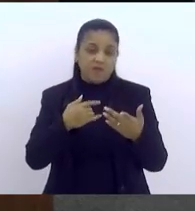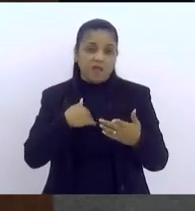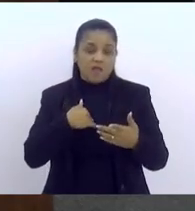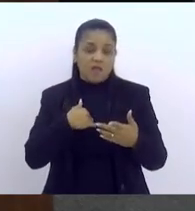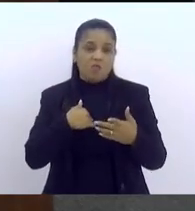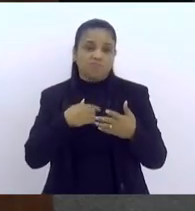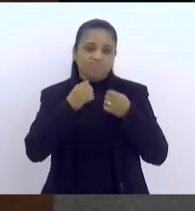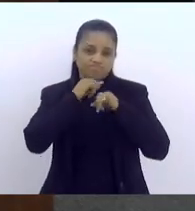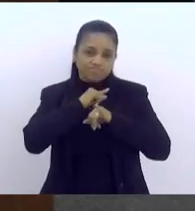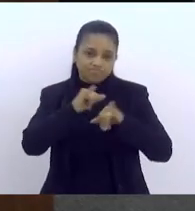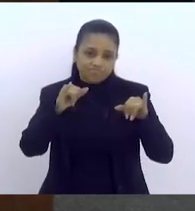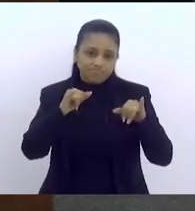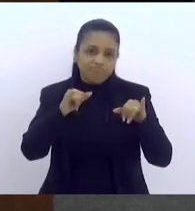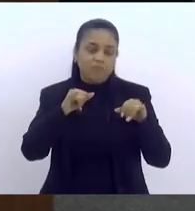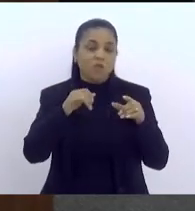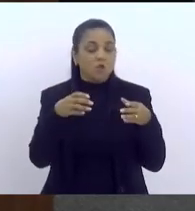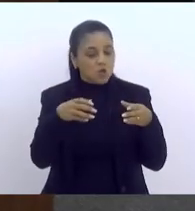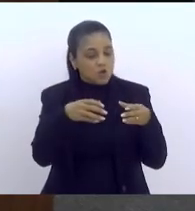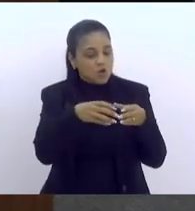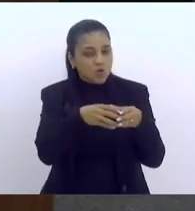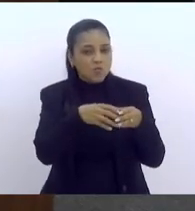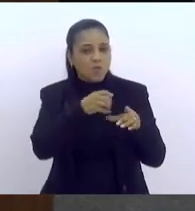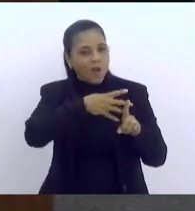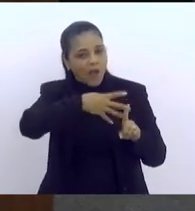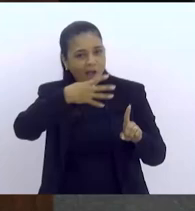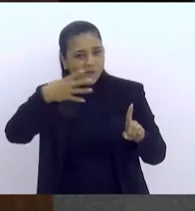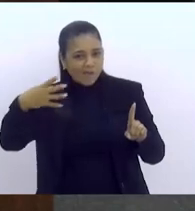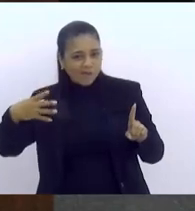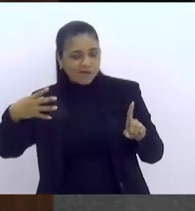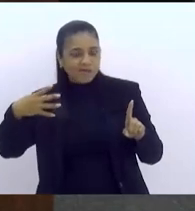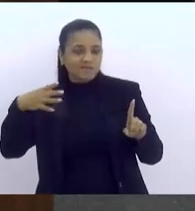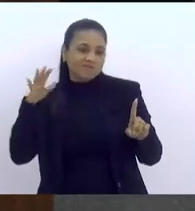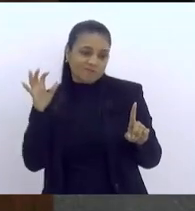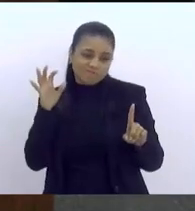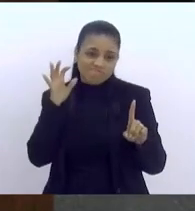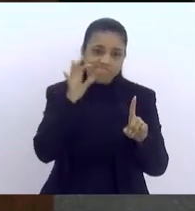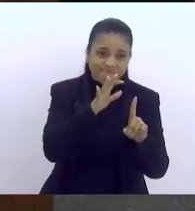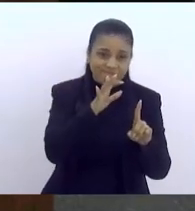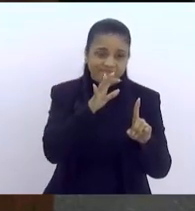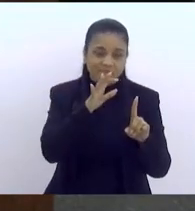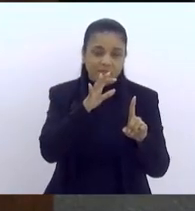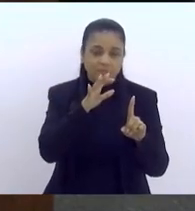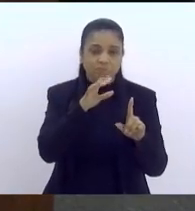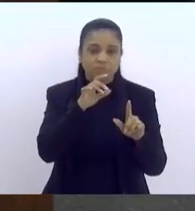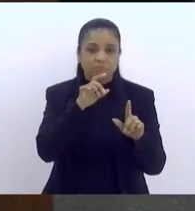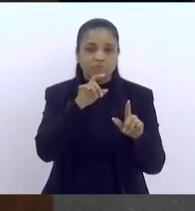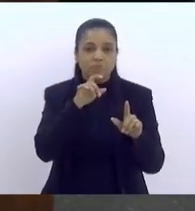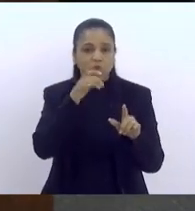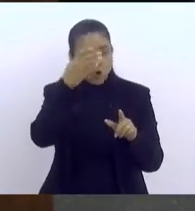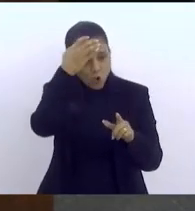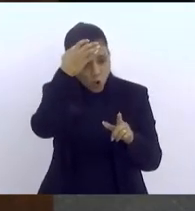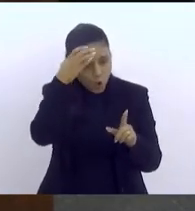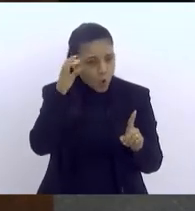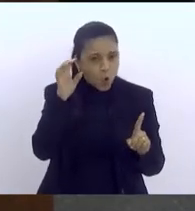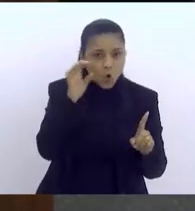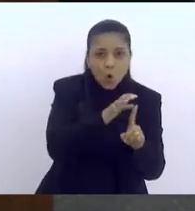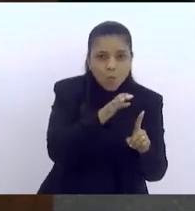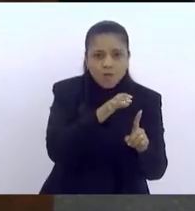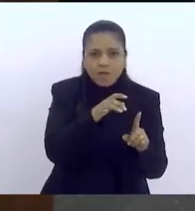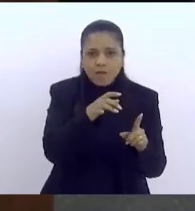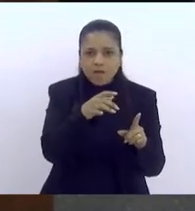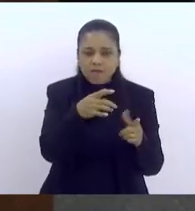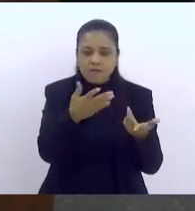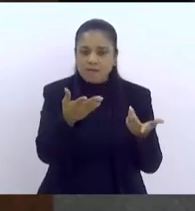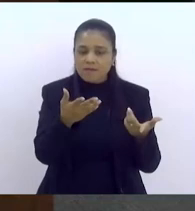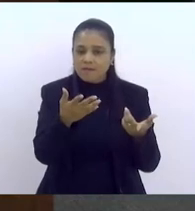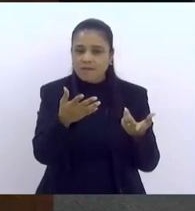desagravo ao Grupo Arco-Íris, que foi aqui atacado pelo que não fez. Foi aqui atacado